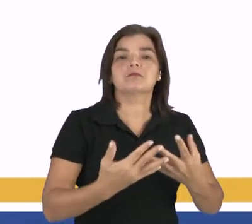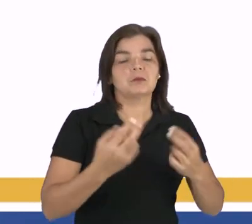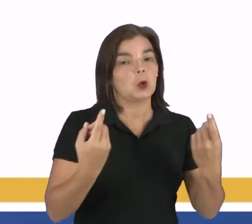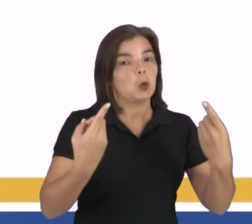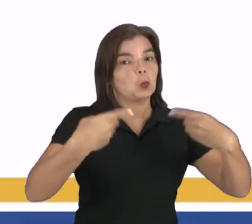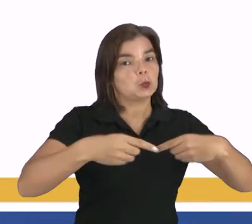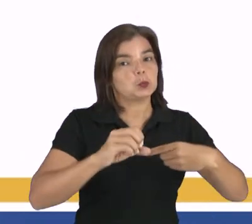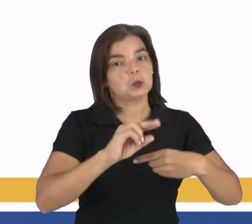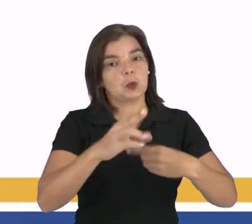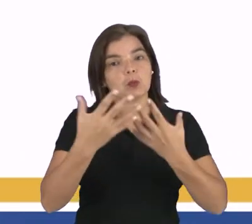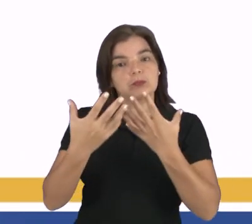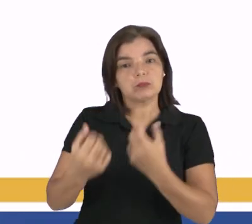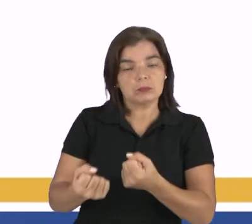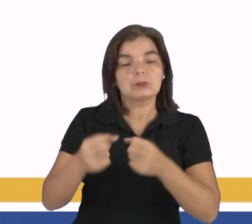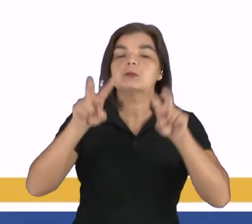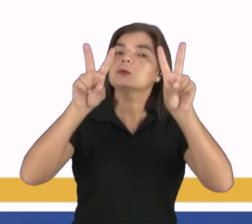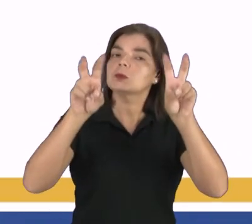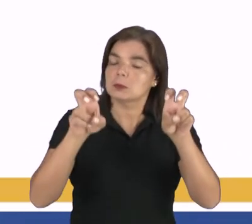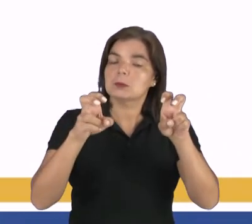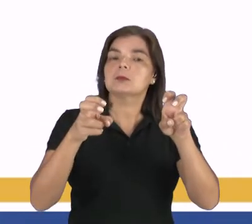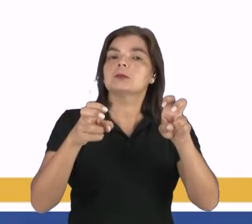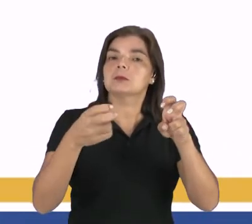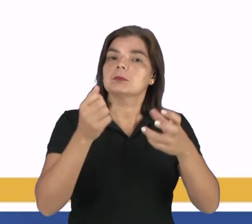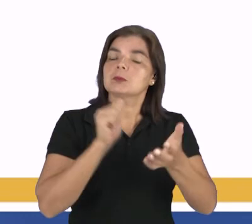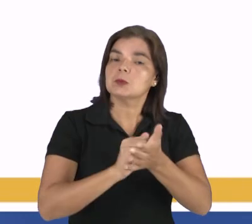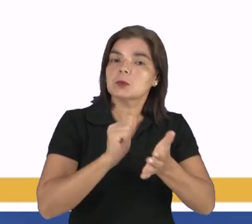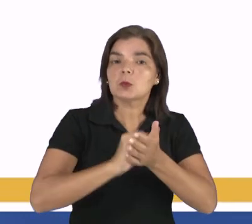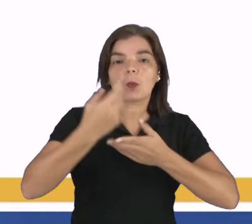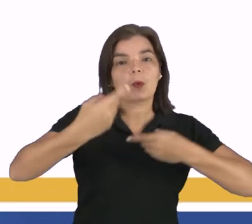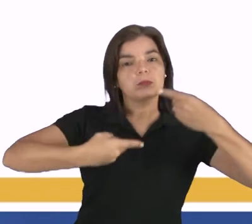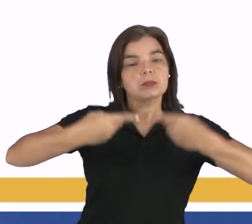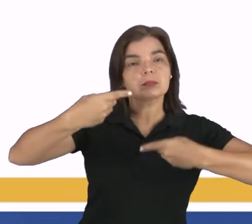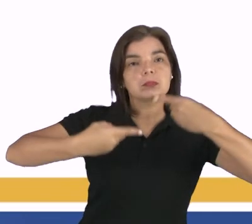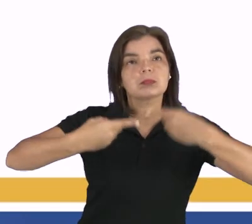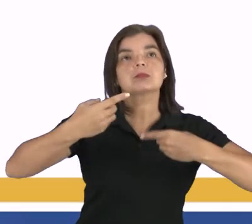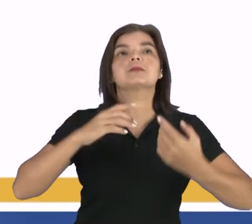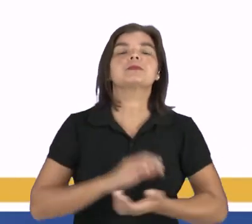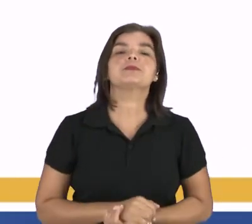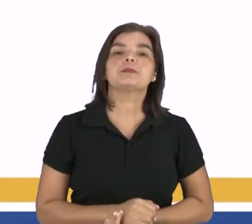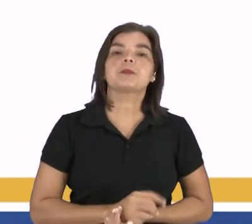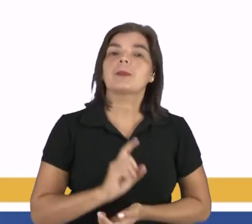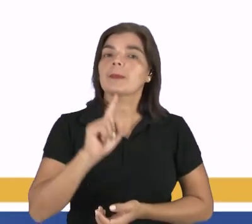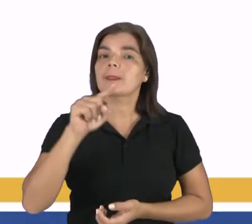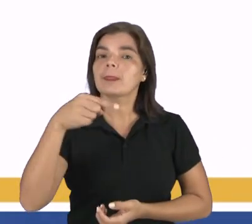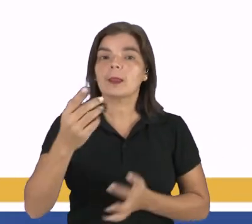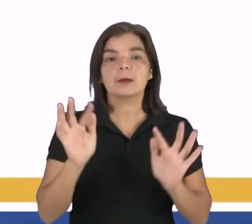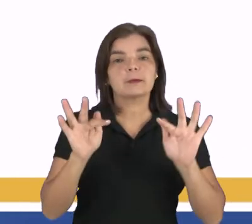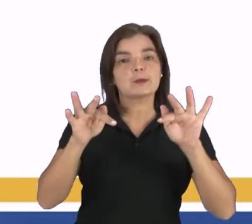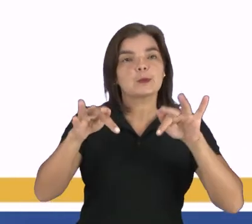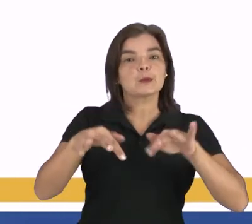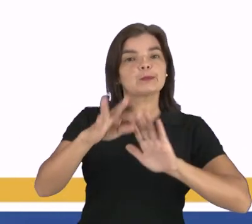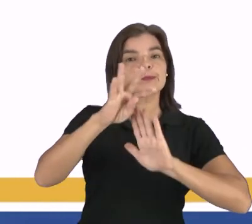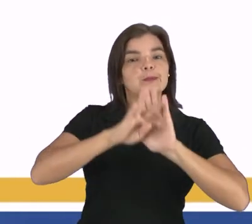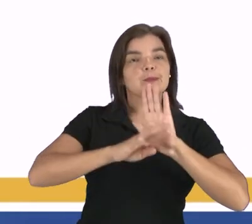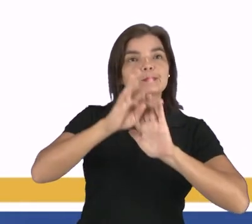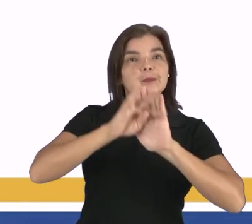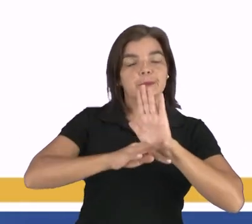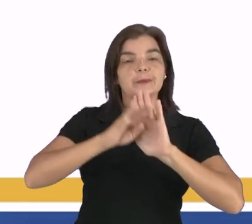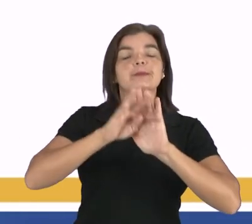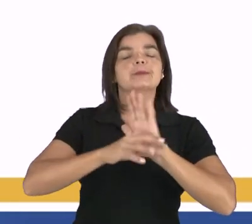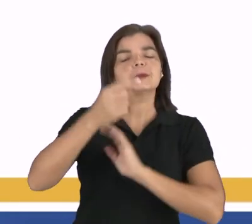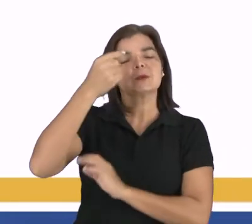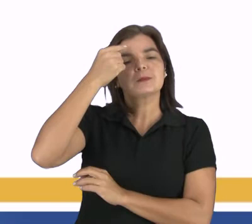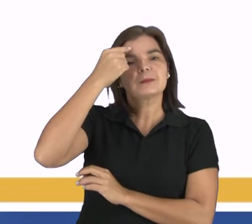a favor do tema que ele está colocando a discussão, certo? Depois, ele fecha